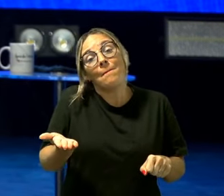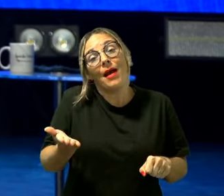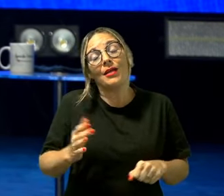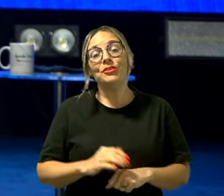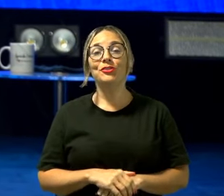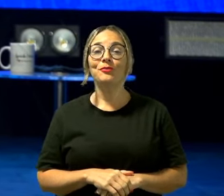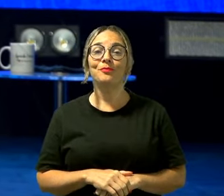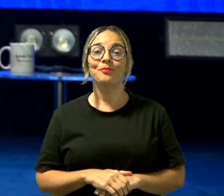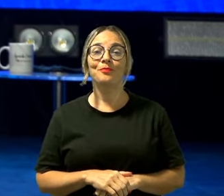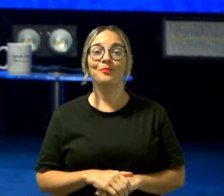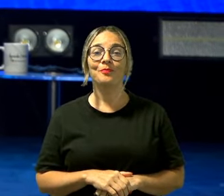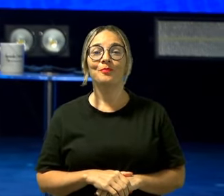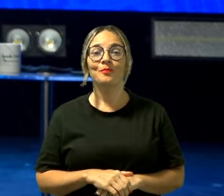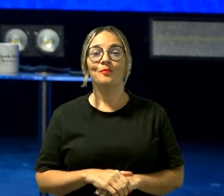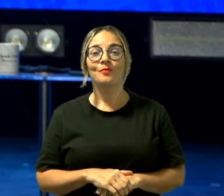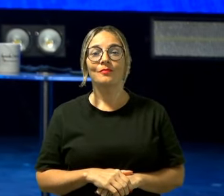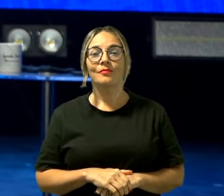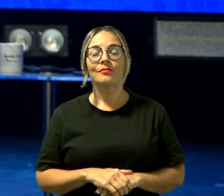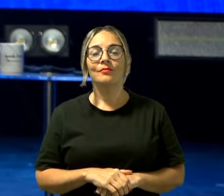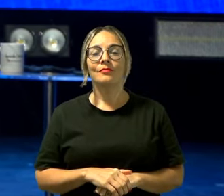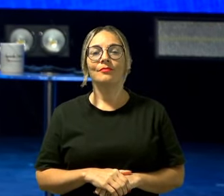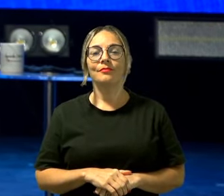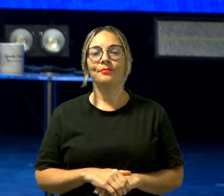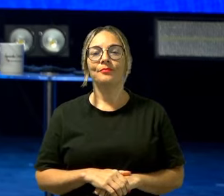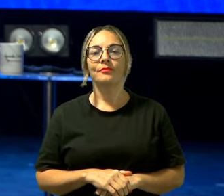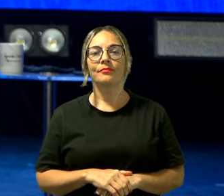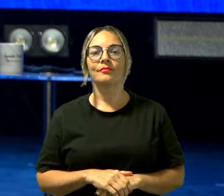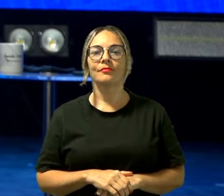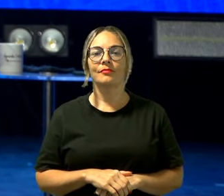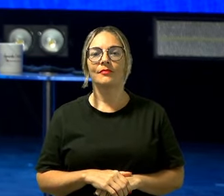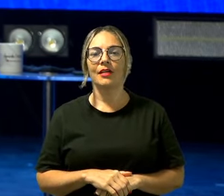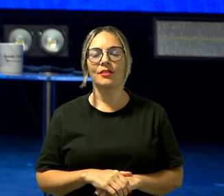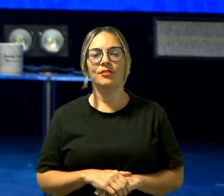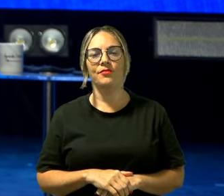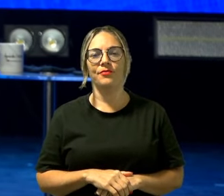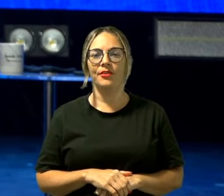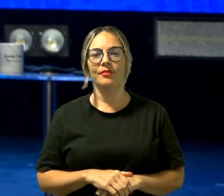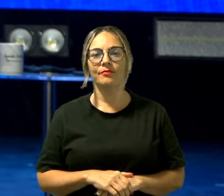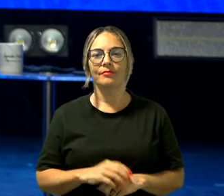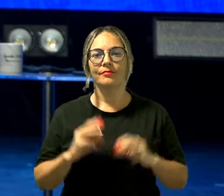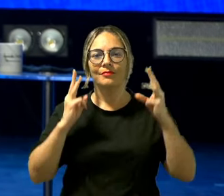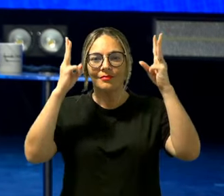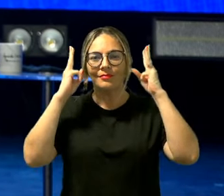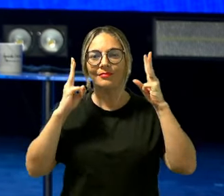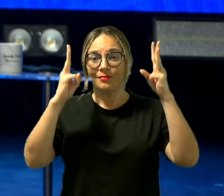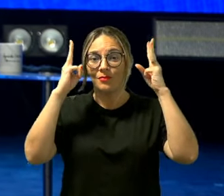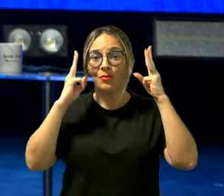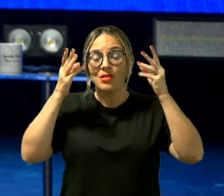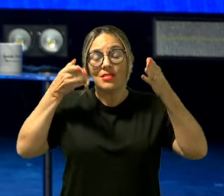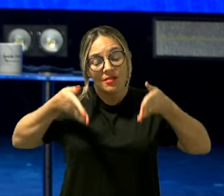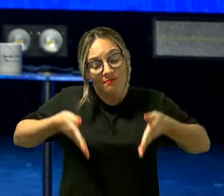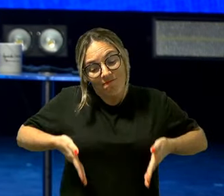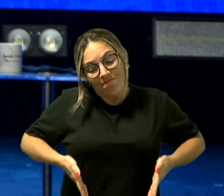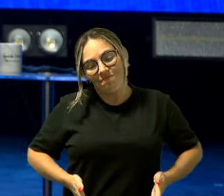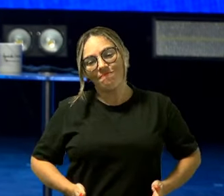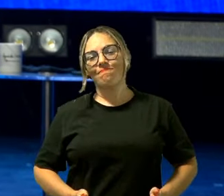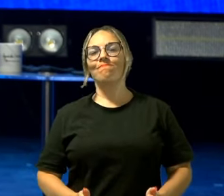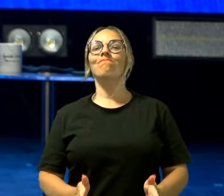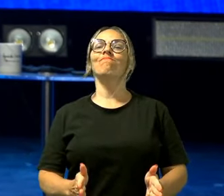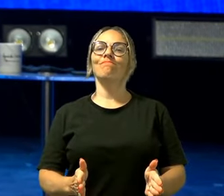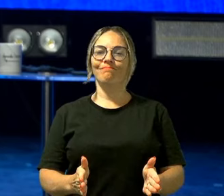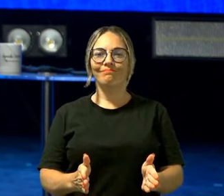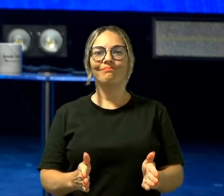Aí, dentro desse contexto, adivinha? Moisés nasce. Na